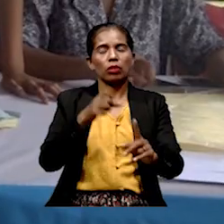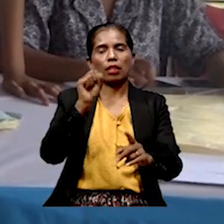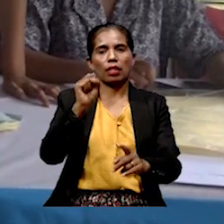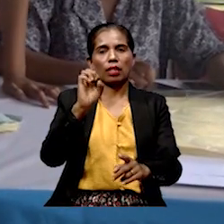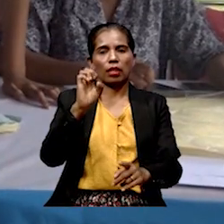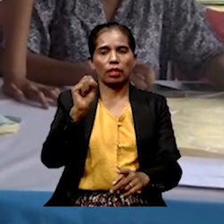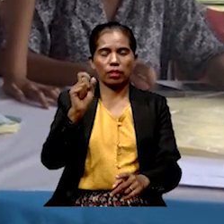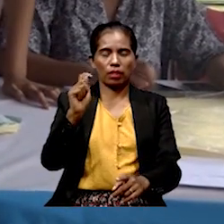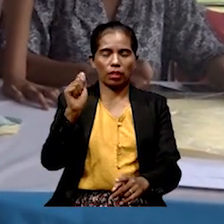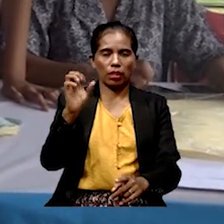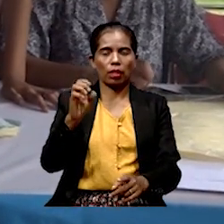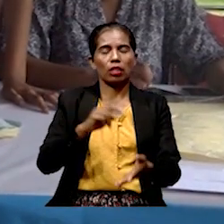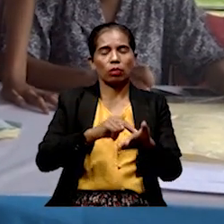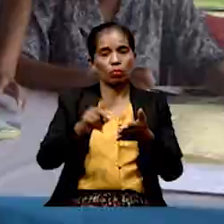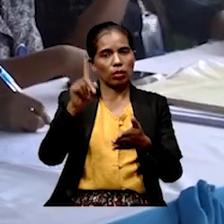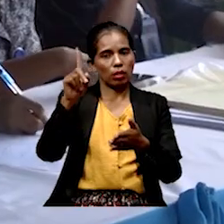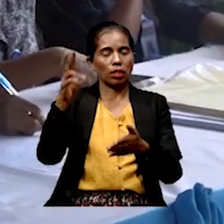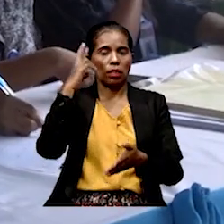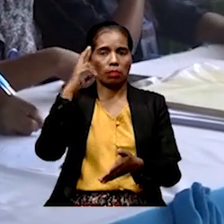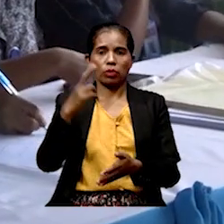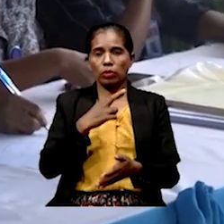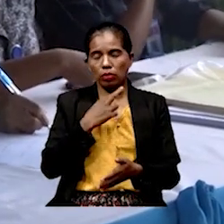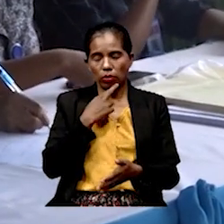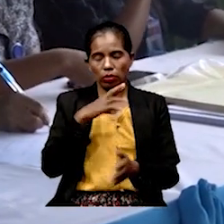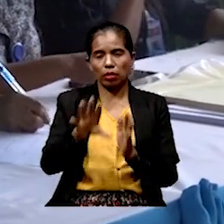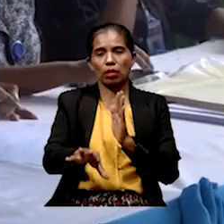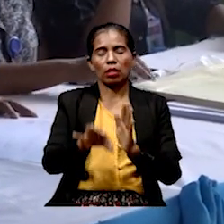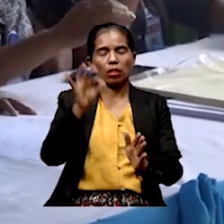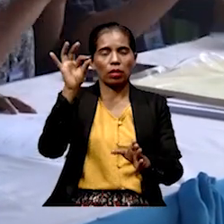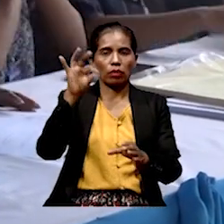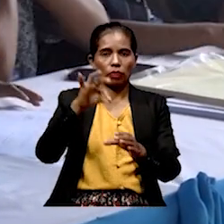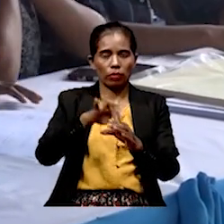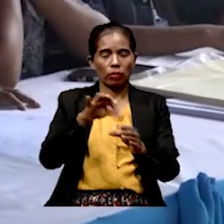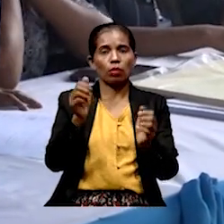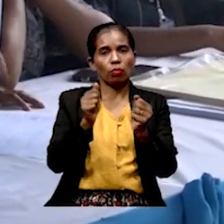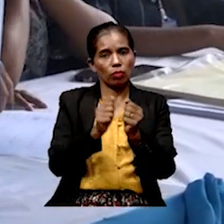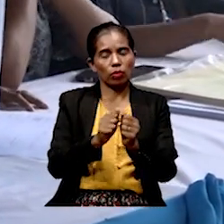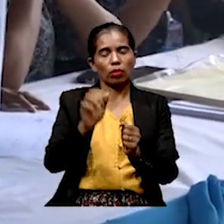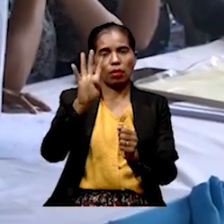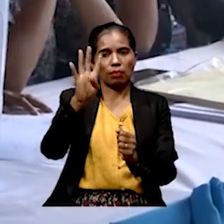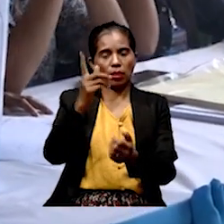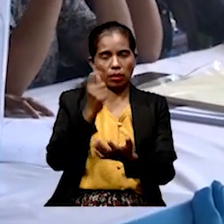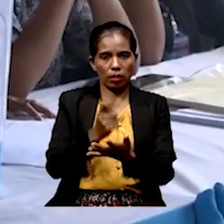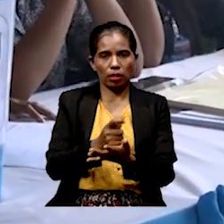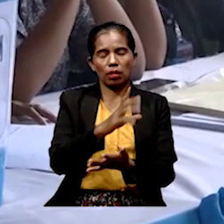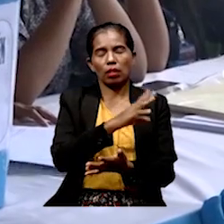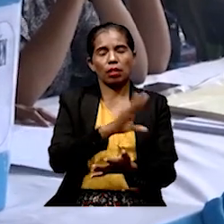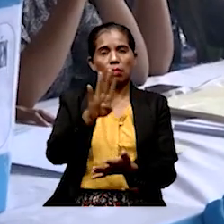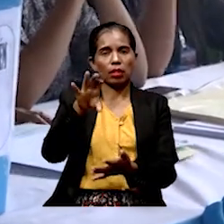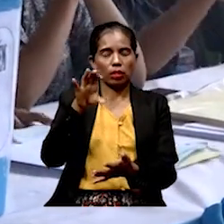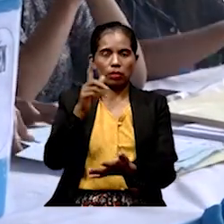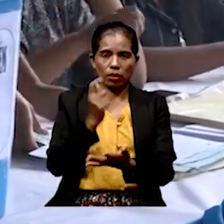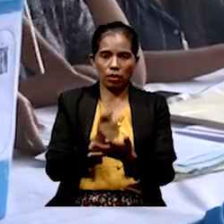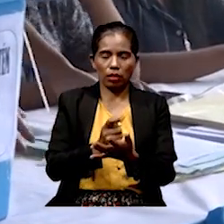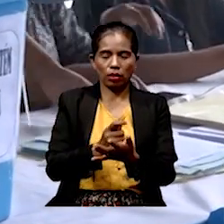candidato ao número sorteio ida, José Manuel Ramos Horta, retam votos, besi crium atos hat, no candidato ao número sorteio rua,